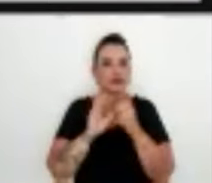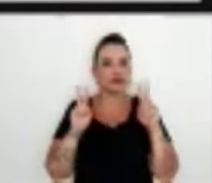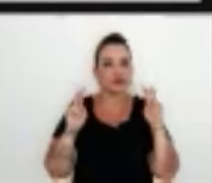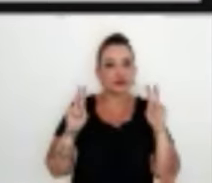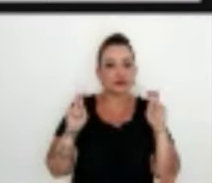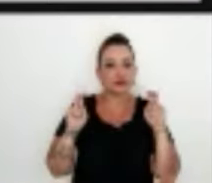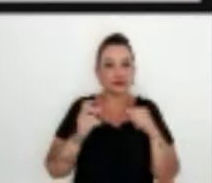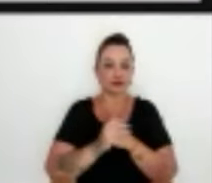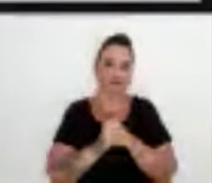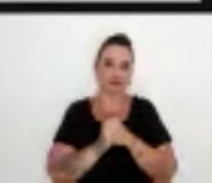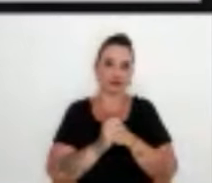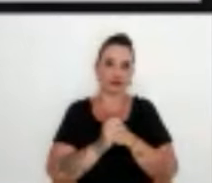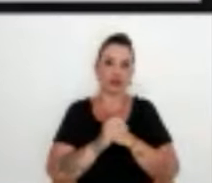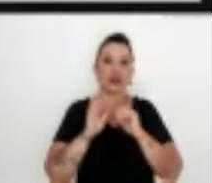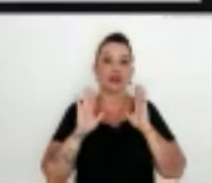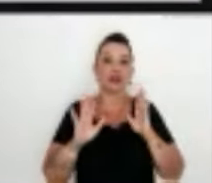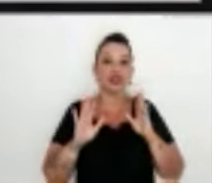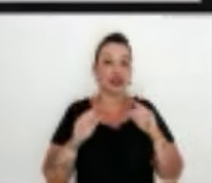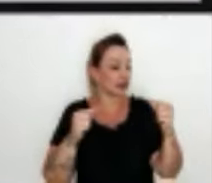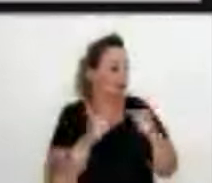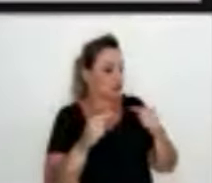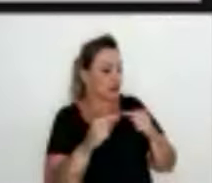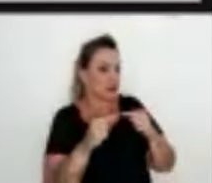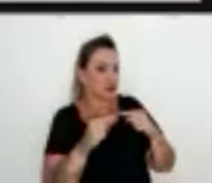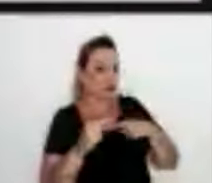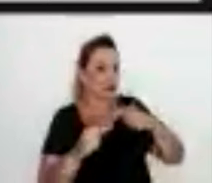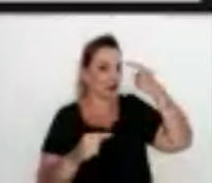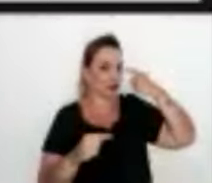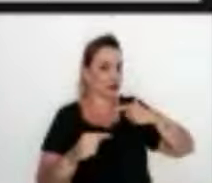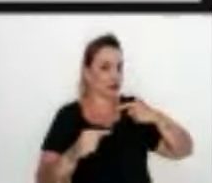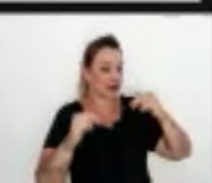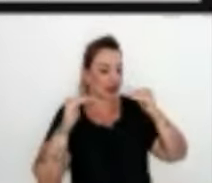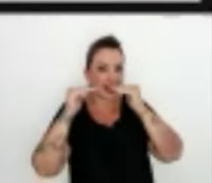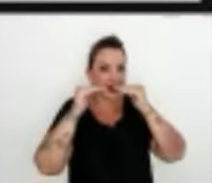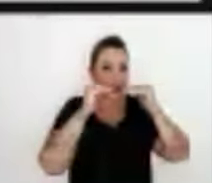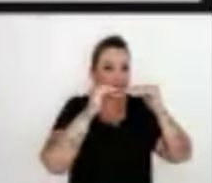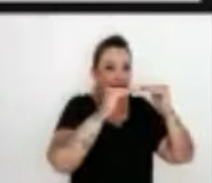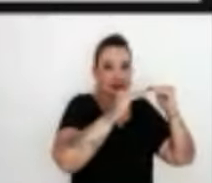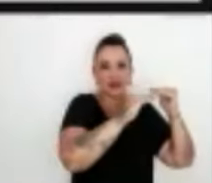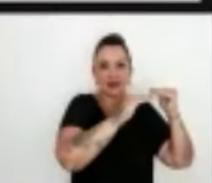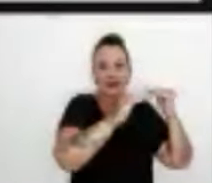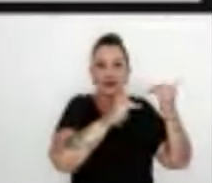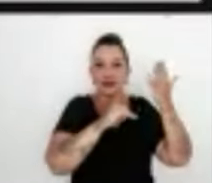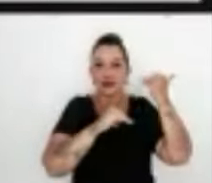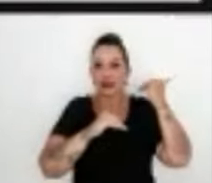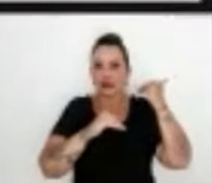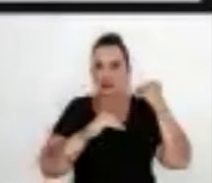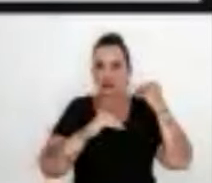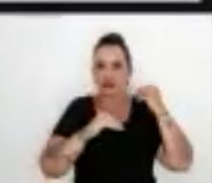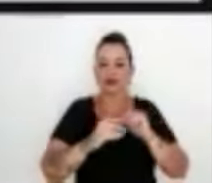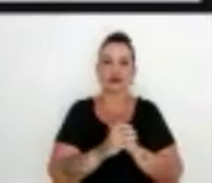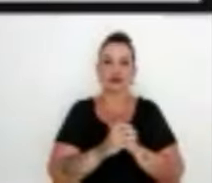pararrealidade, pois já não são sujeitos em uma posição assimétrica, como aquela que previa as teorizações sobre a violência contra a